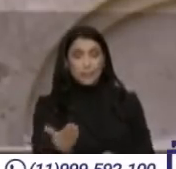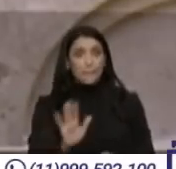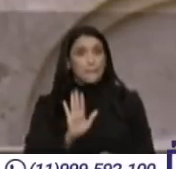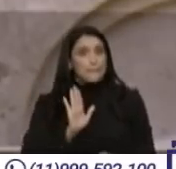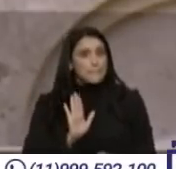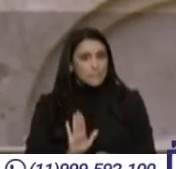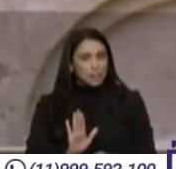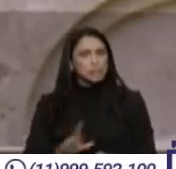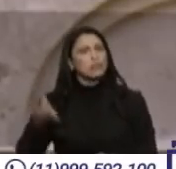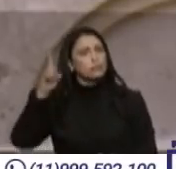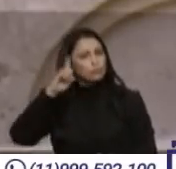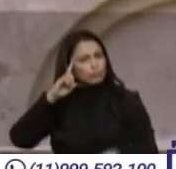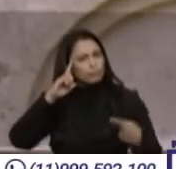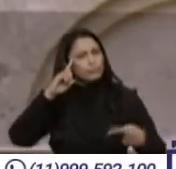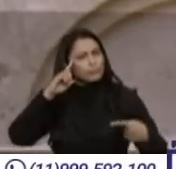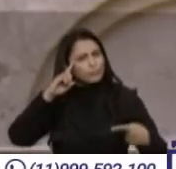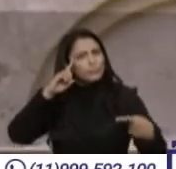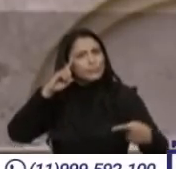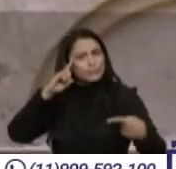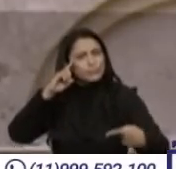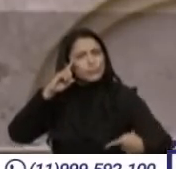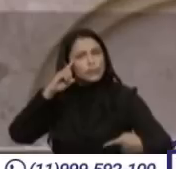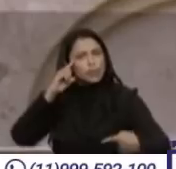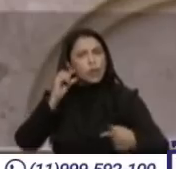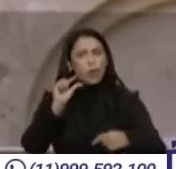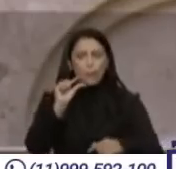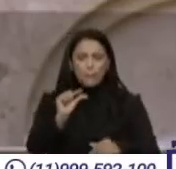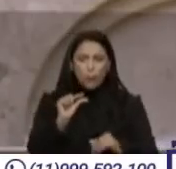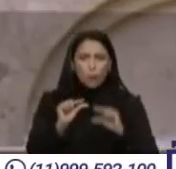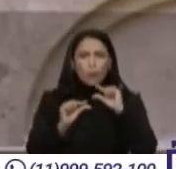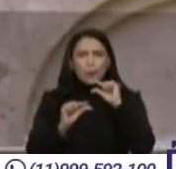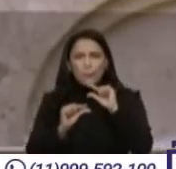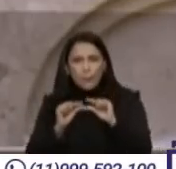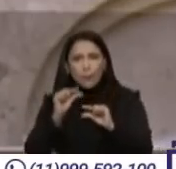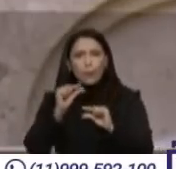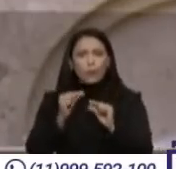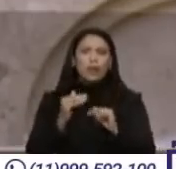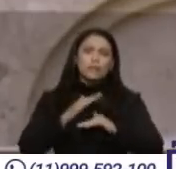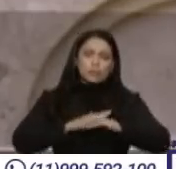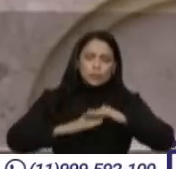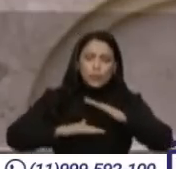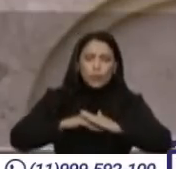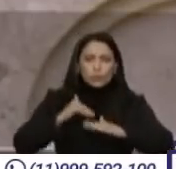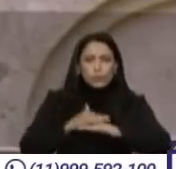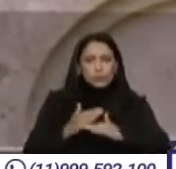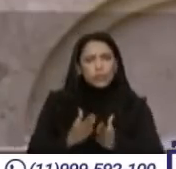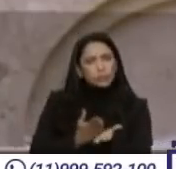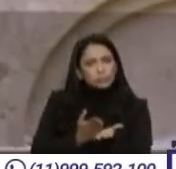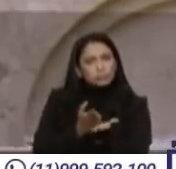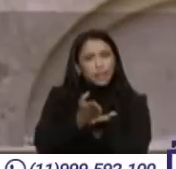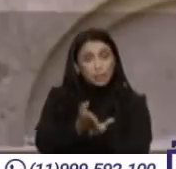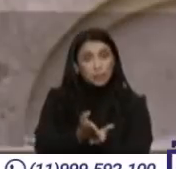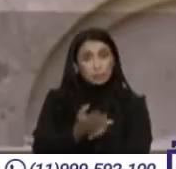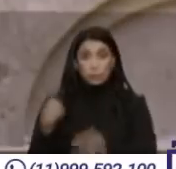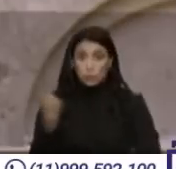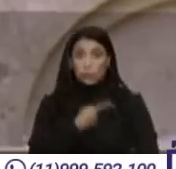no dia a dia, passo a passo, que construímos o caminho. A escolha é nossa.